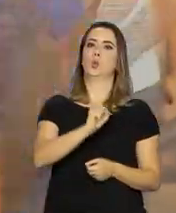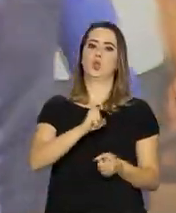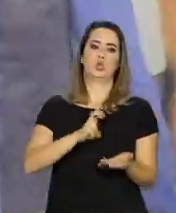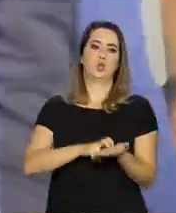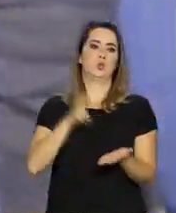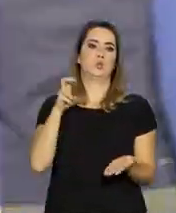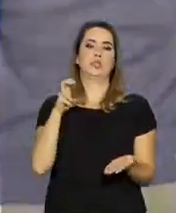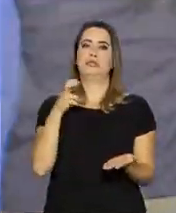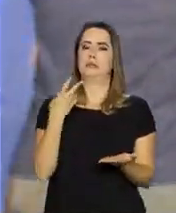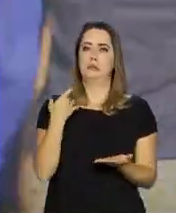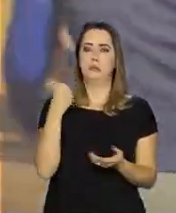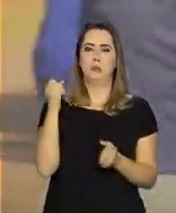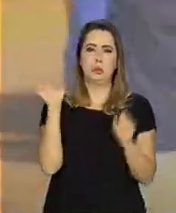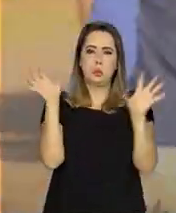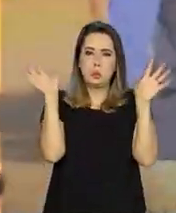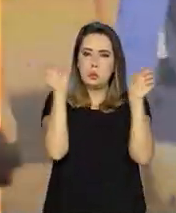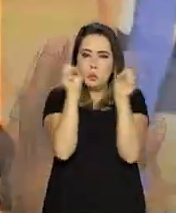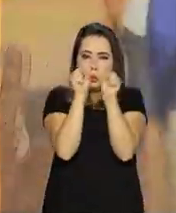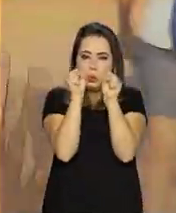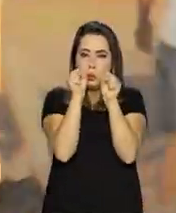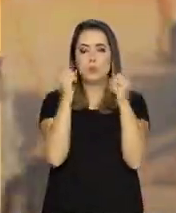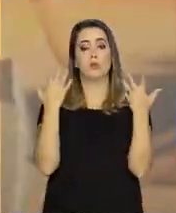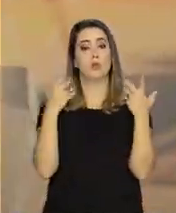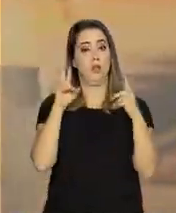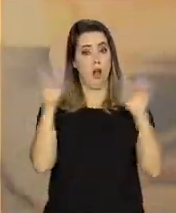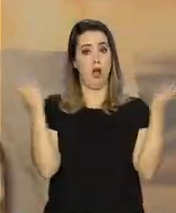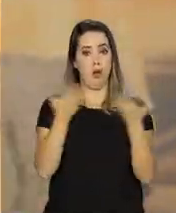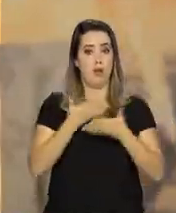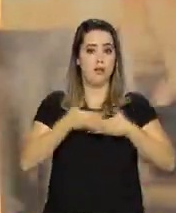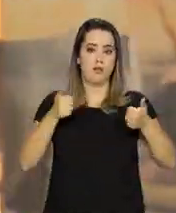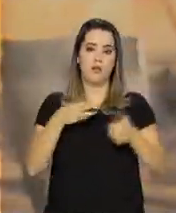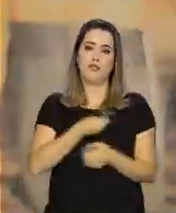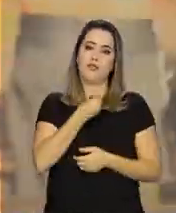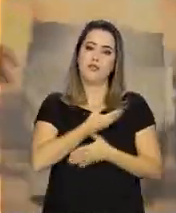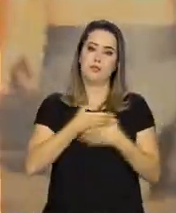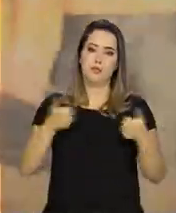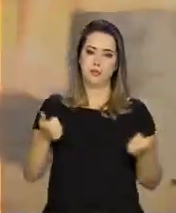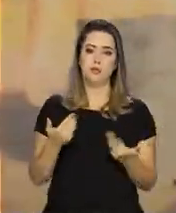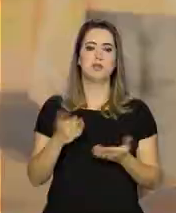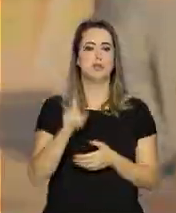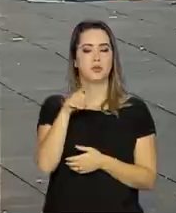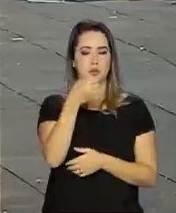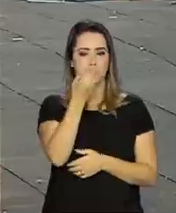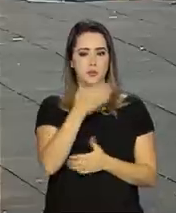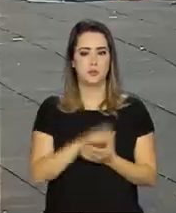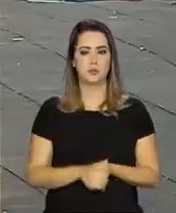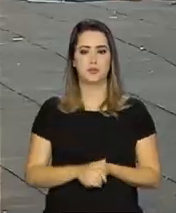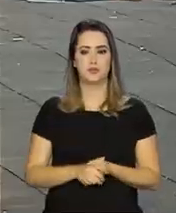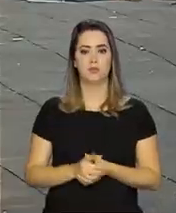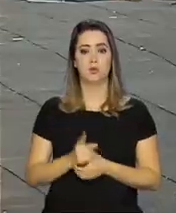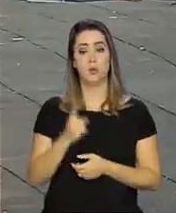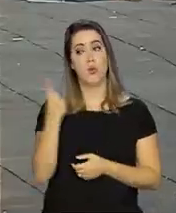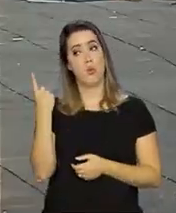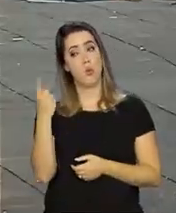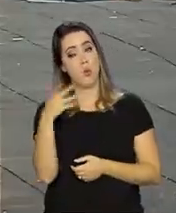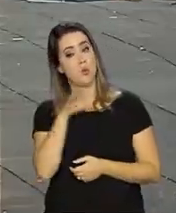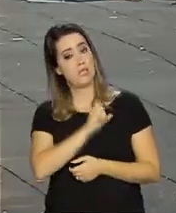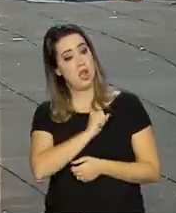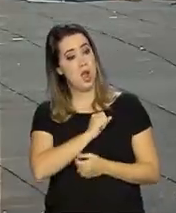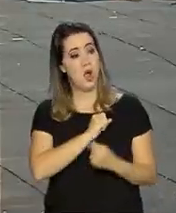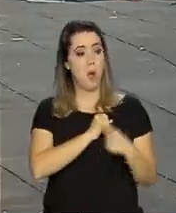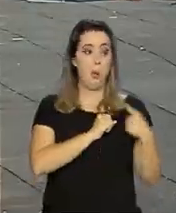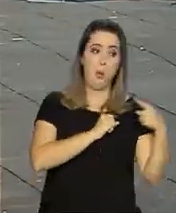estou felicíssima que esse horário está acabando, acho que vai melhorar muito a minha qualidade de vida. Uns amam,